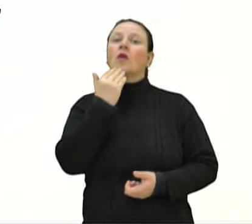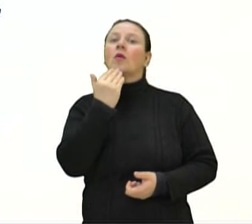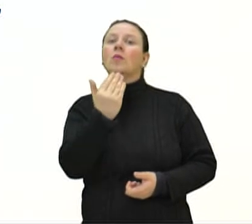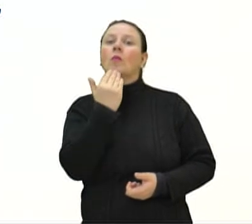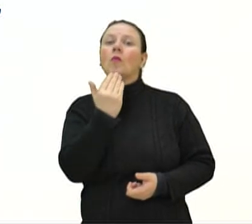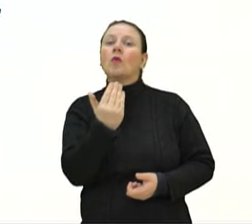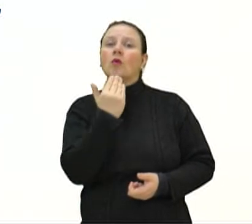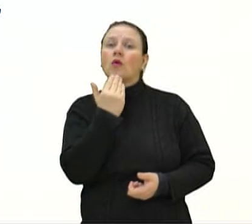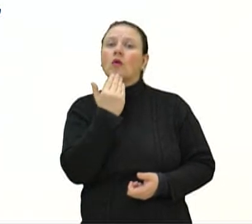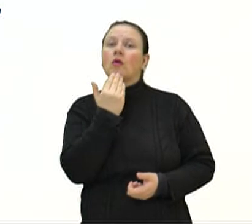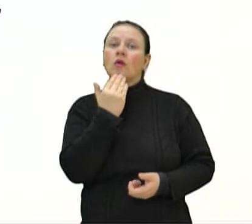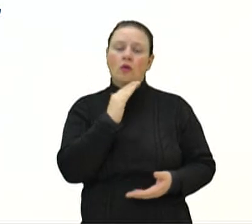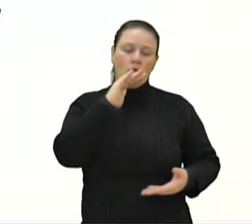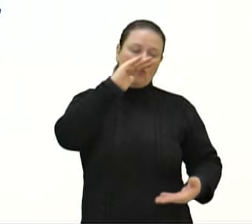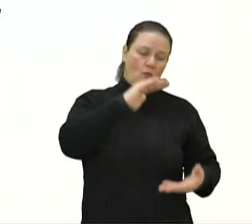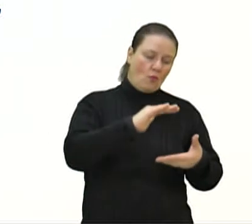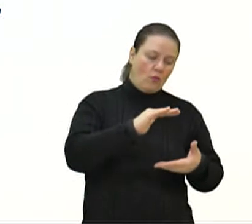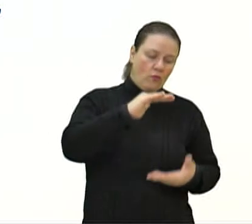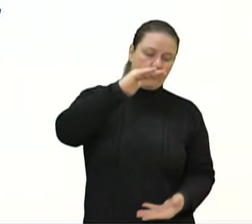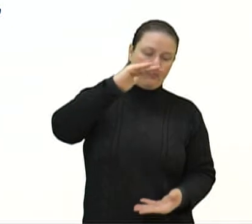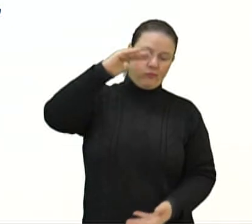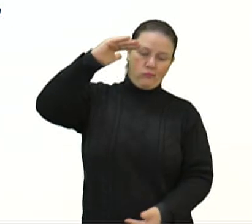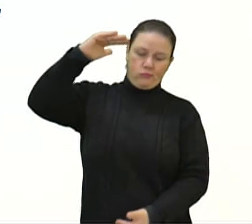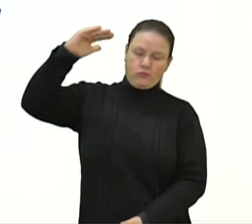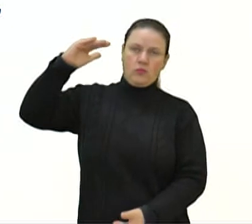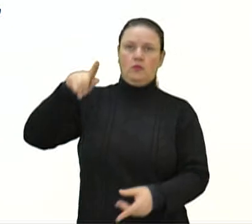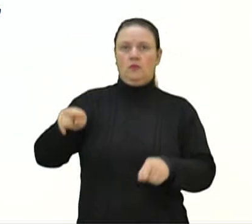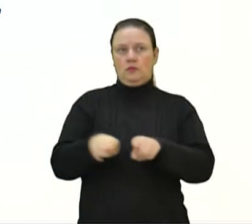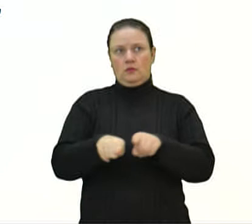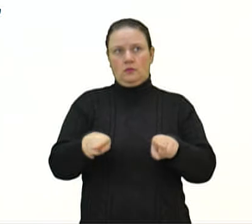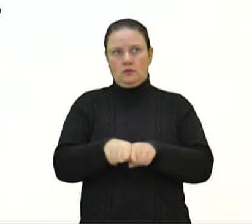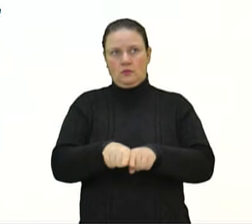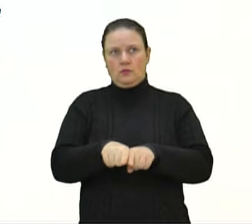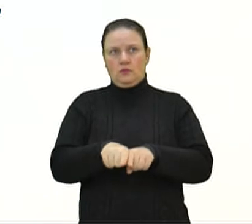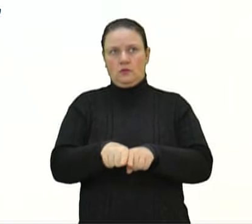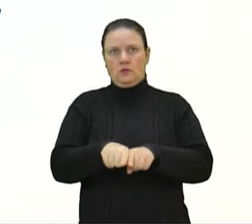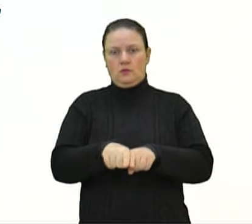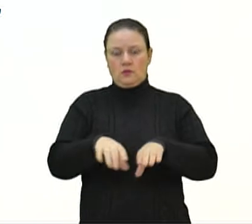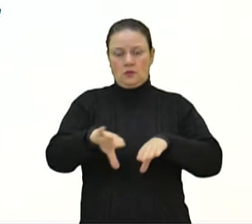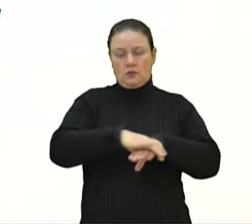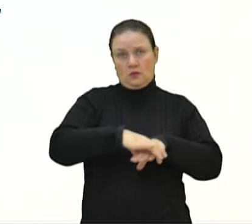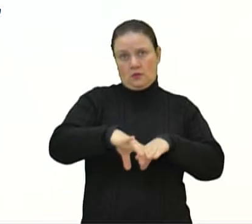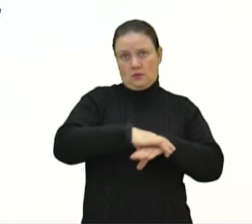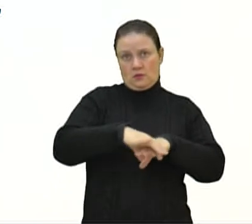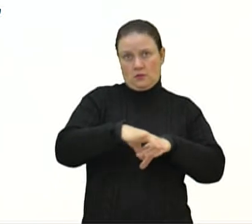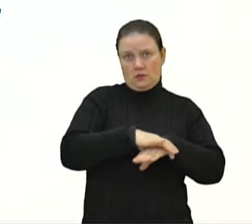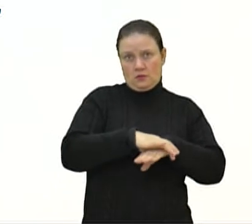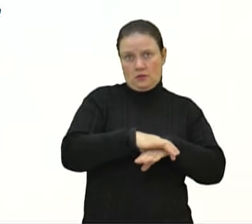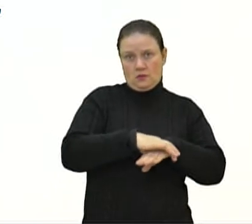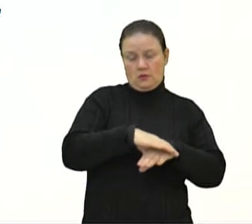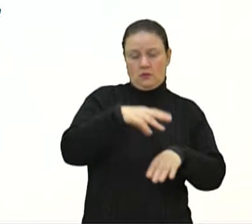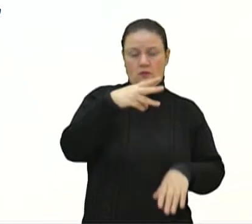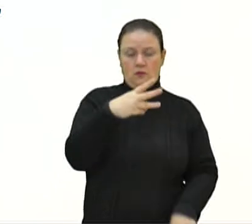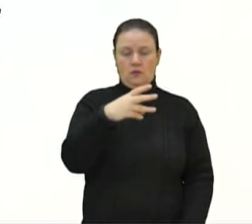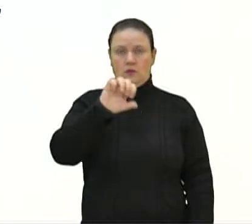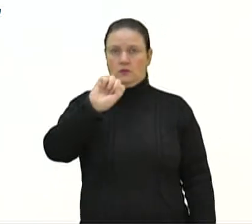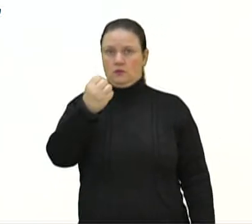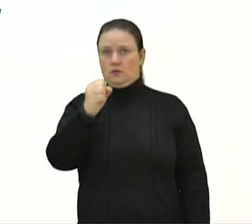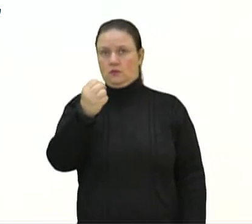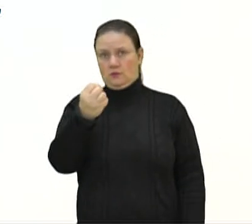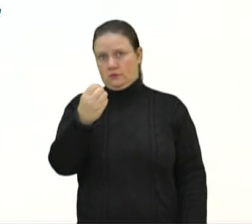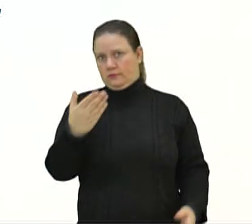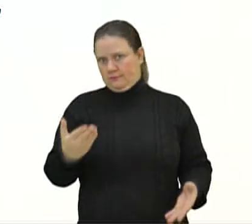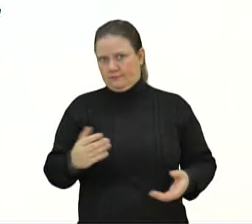né? Então, tamanho del sapatilla é 38. Tamanho do sapato, da